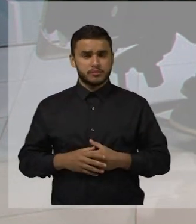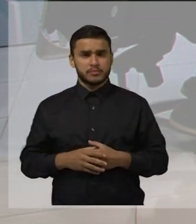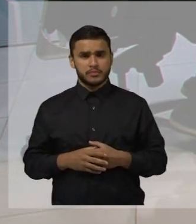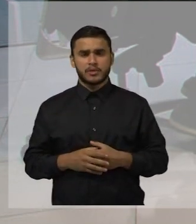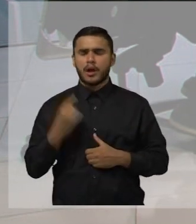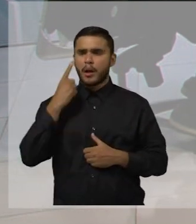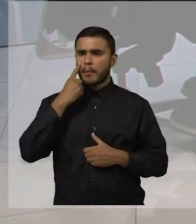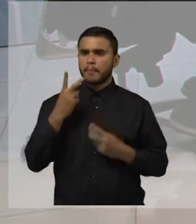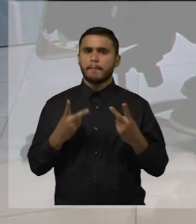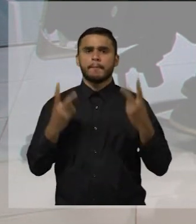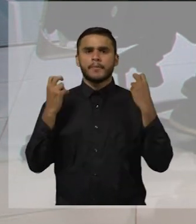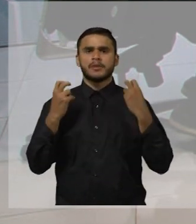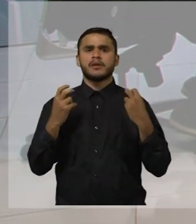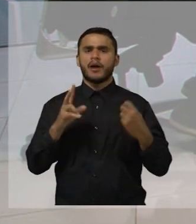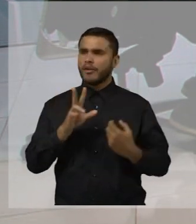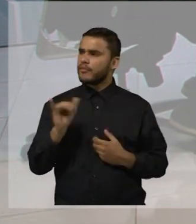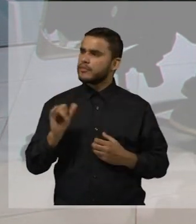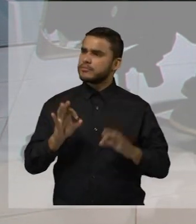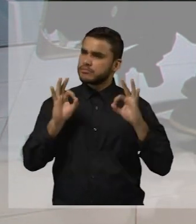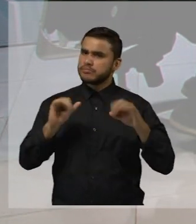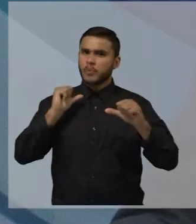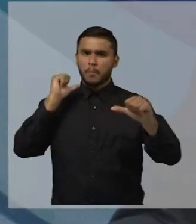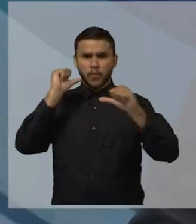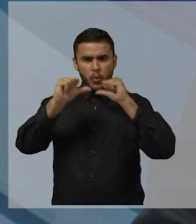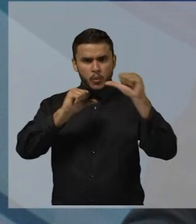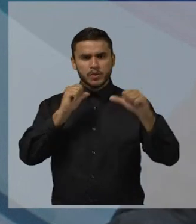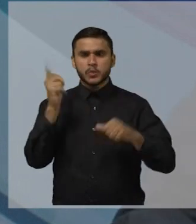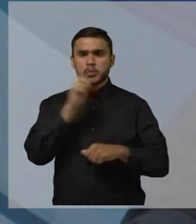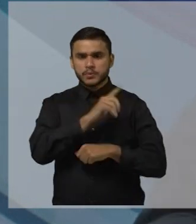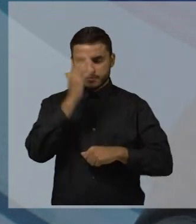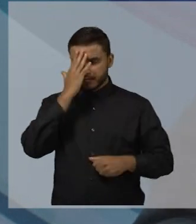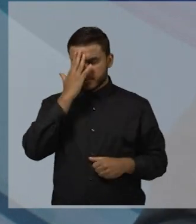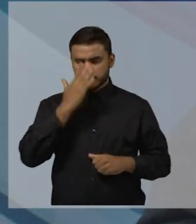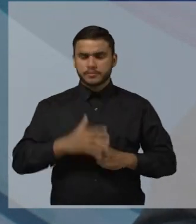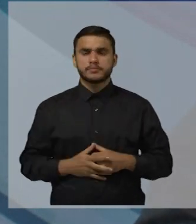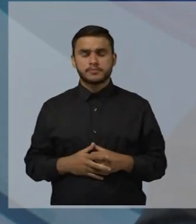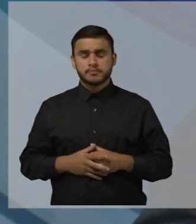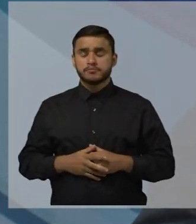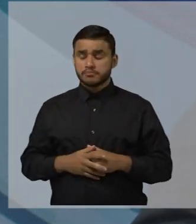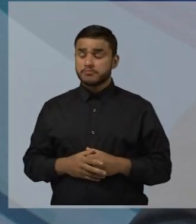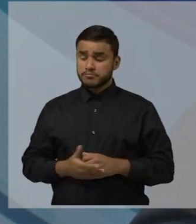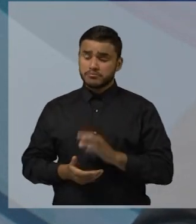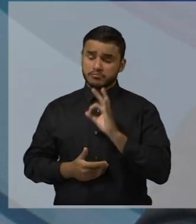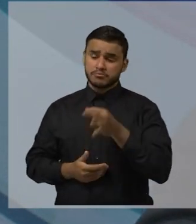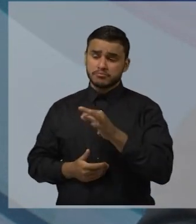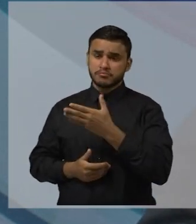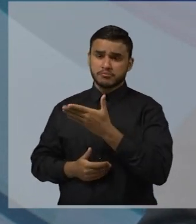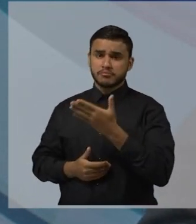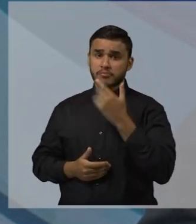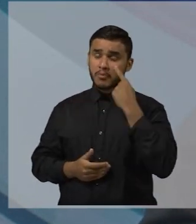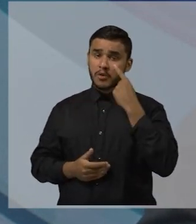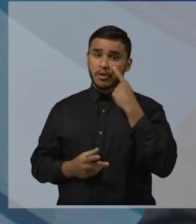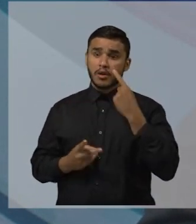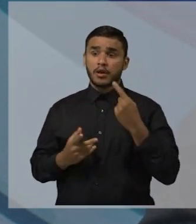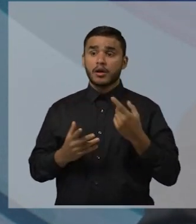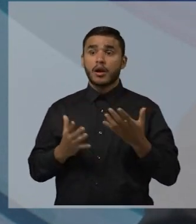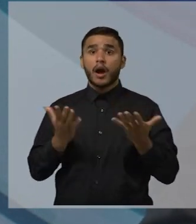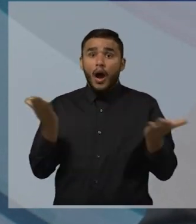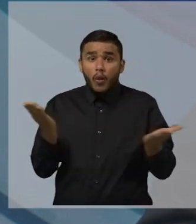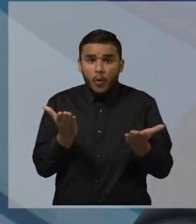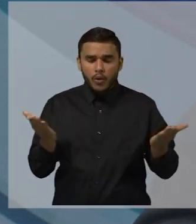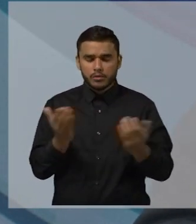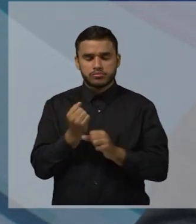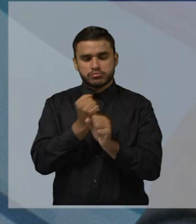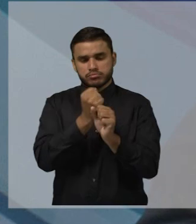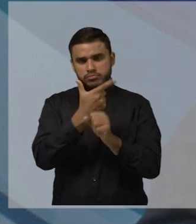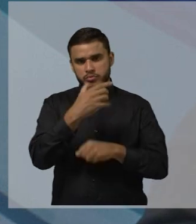é um indício de que as coisas começam a mudar? Realmente há um prenúncio de renovação, inclusive aqui no